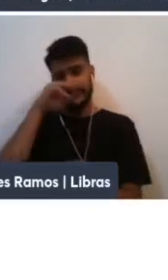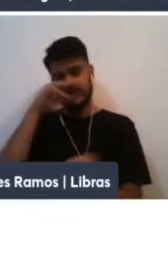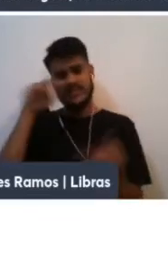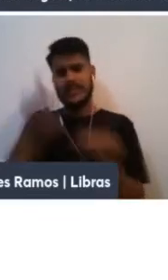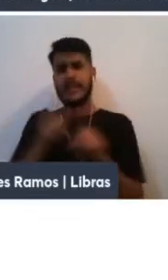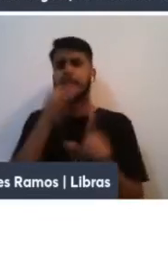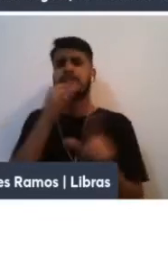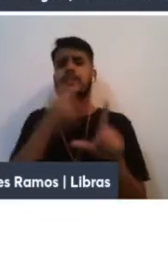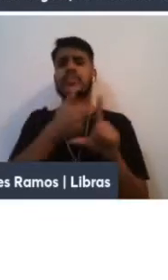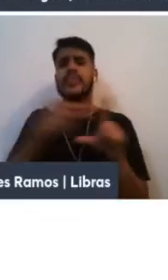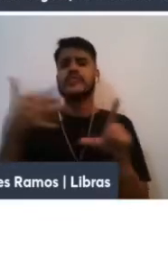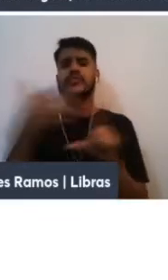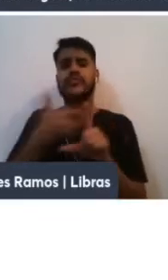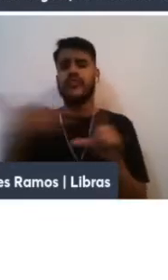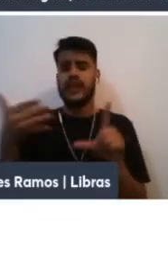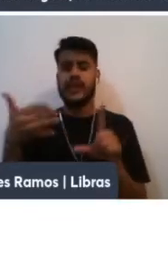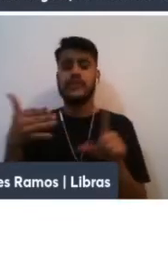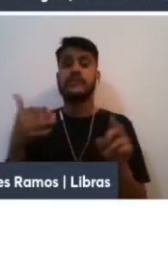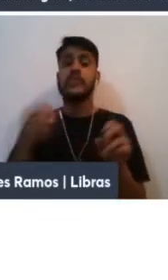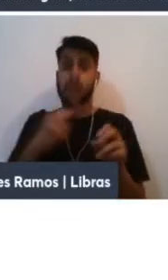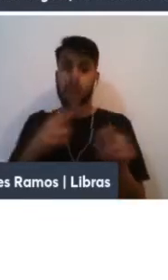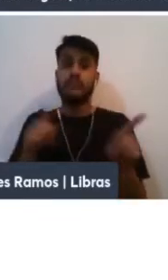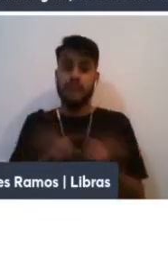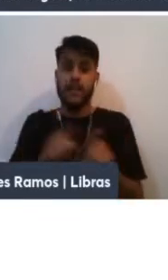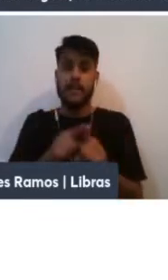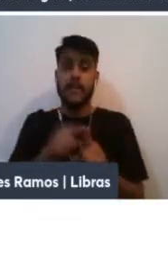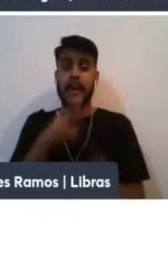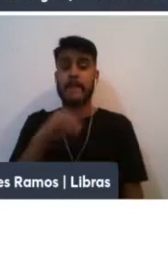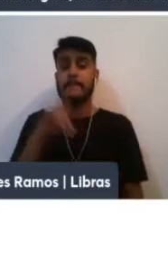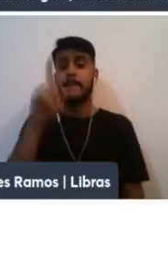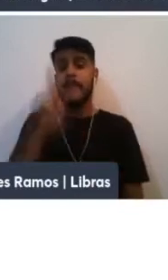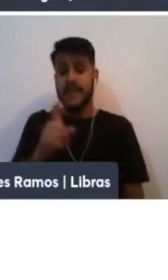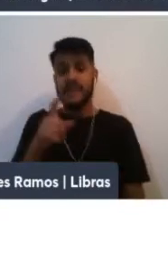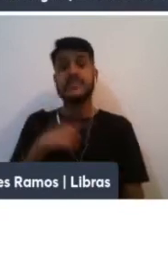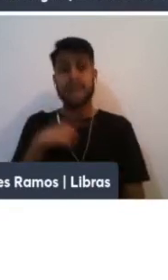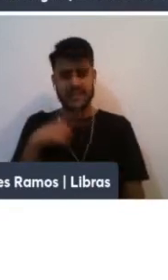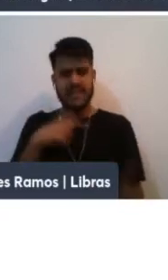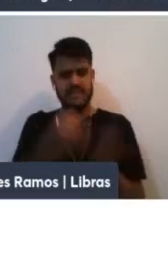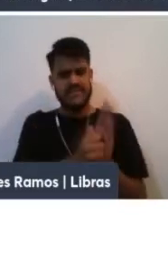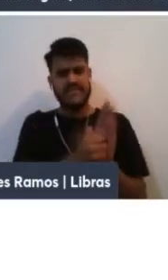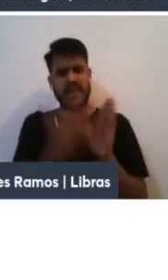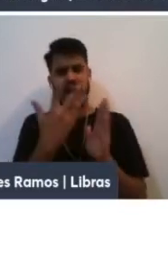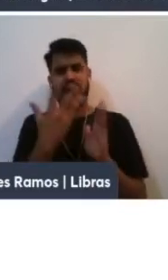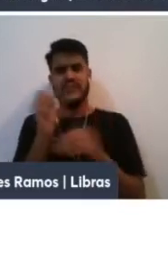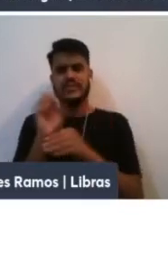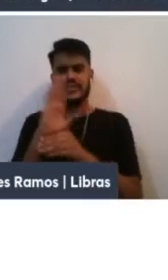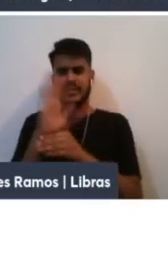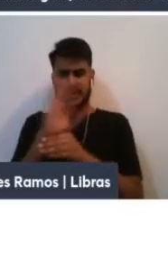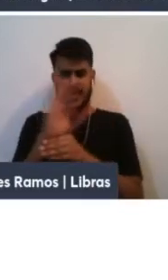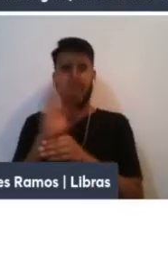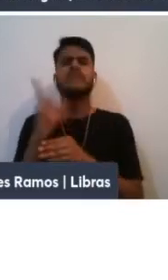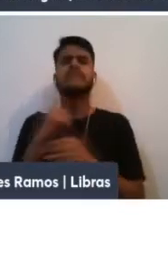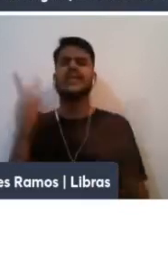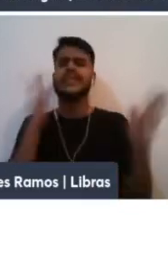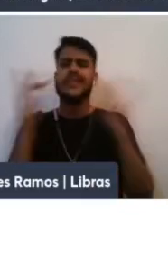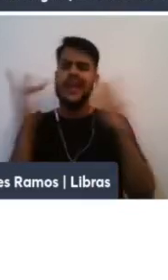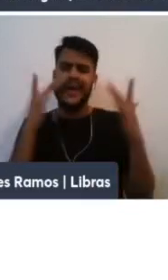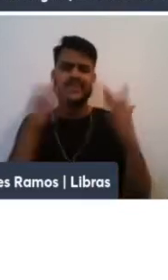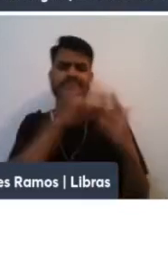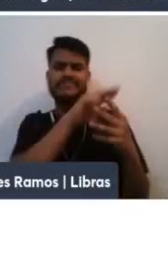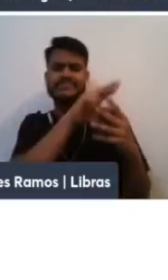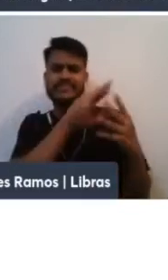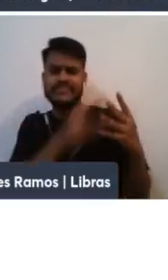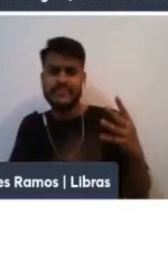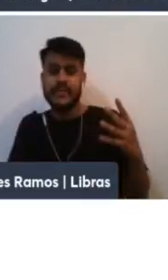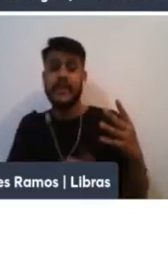um, né? O próprio Mix, o festival, quantidade de filmes, de produções cinematográficas, né? Que aparecem, peças teatrais, enfim. A gente tem